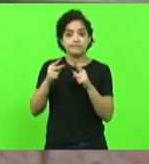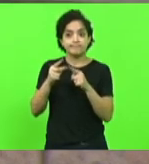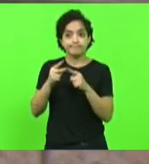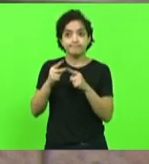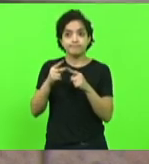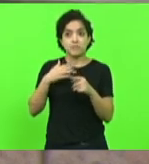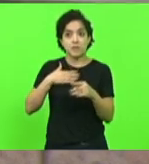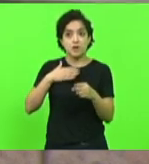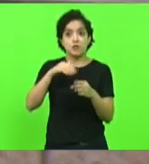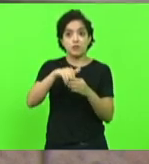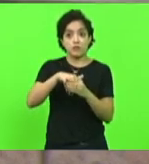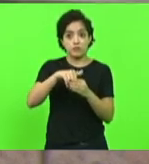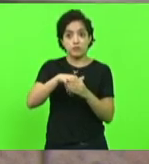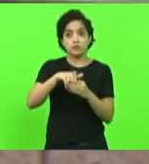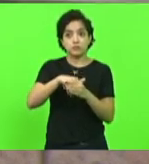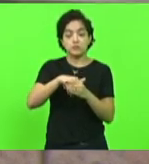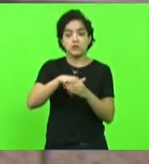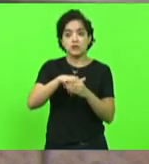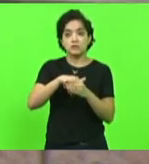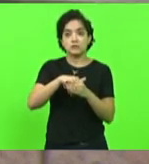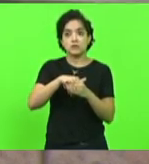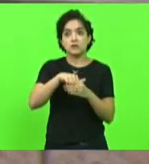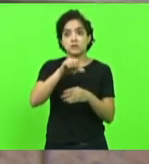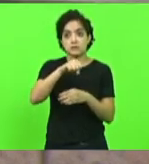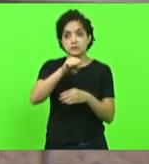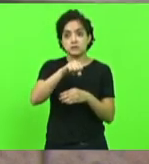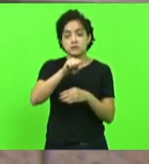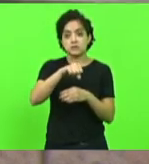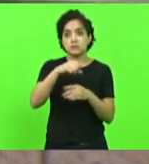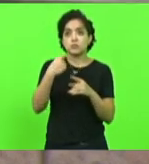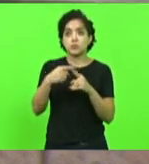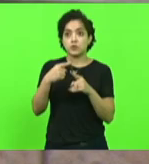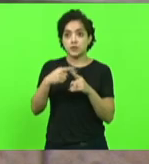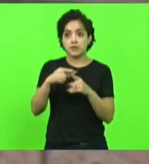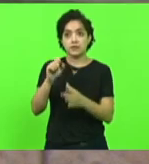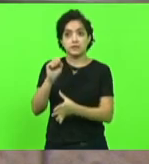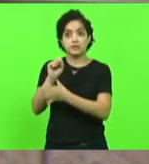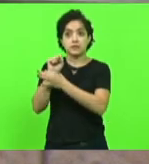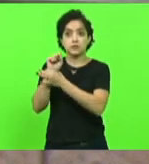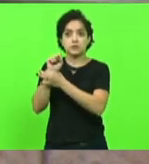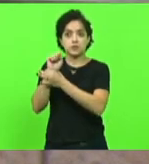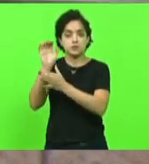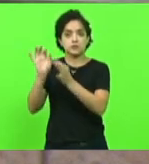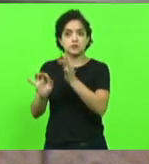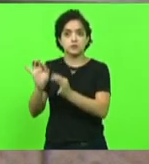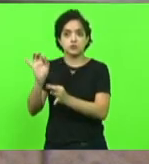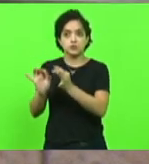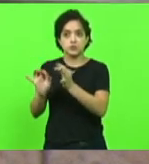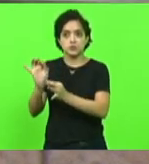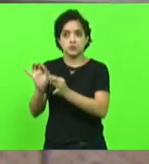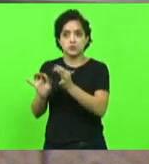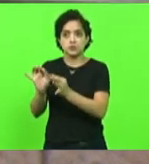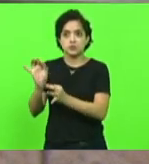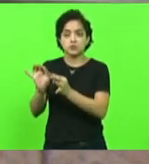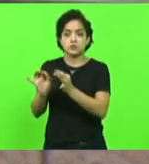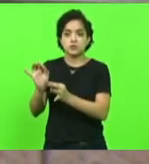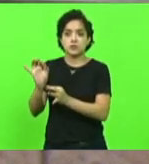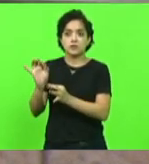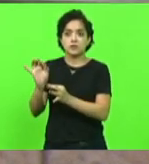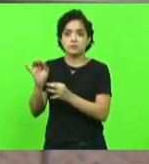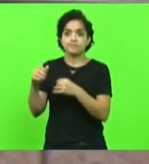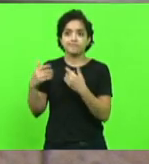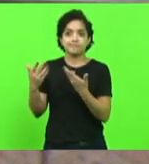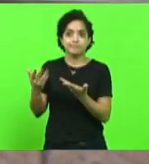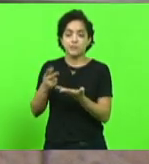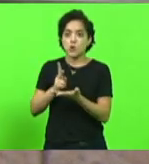votar favorável a esse projeto. Primeiro, deputado Kennedy, em nome da segurança jurídica, não é possível que nós